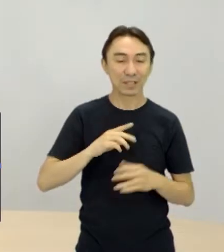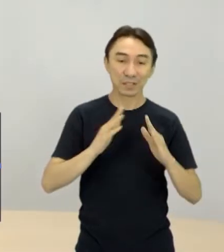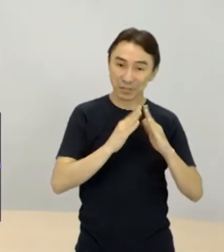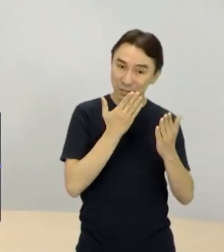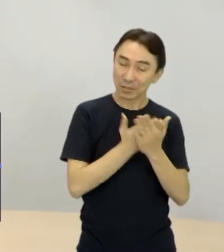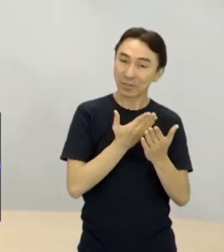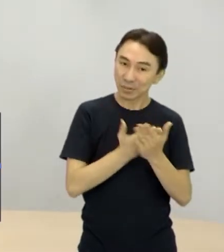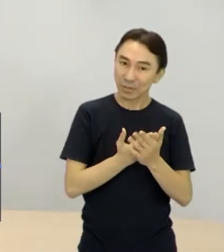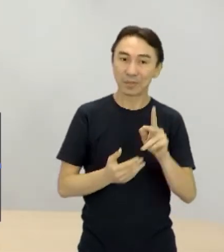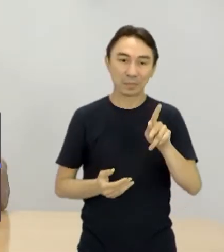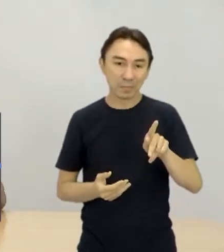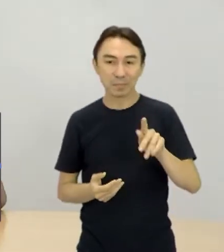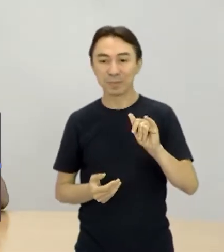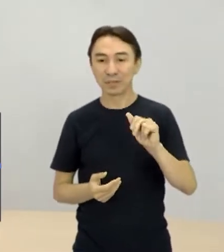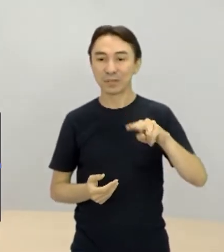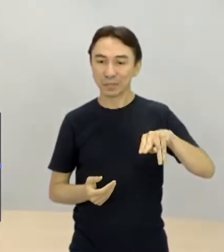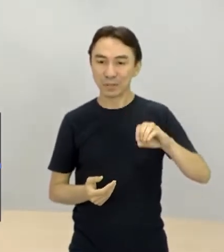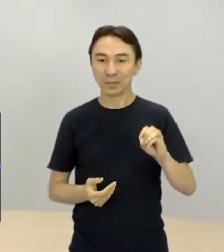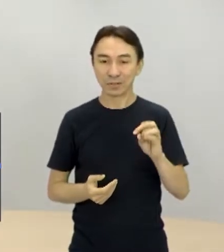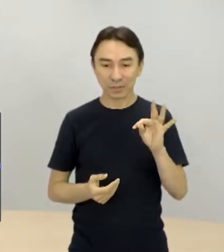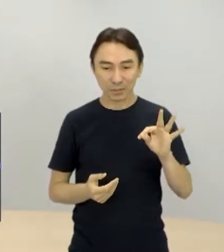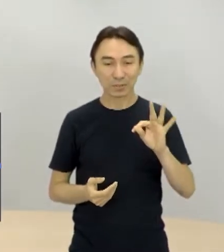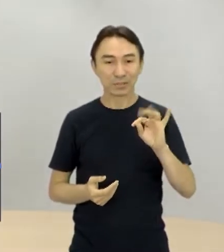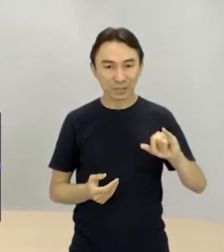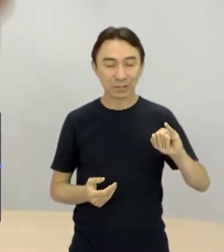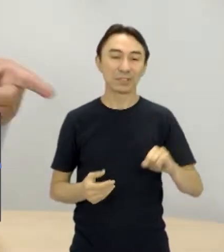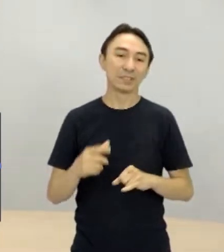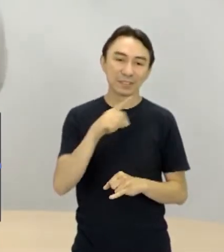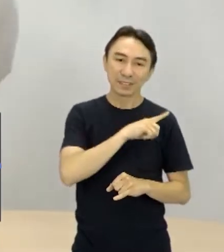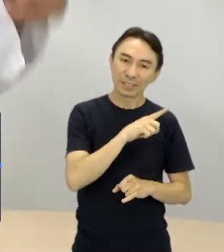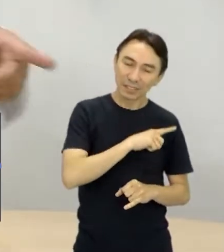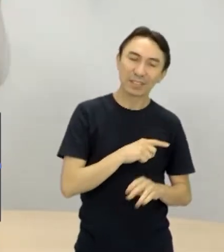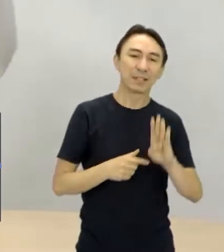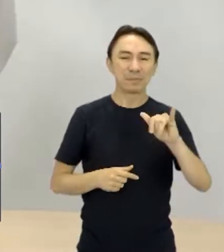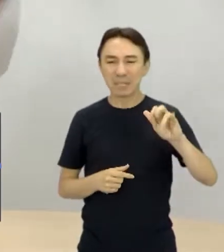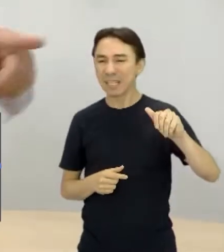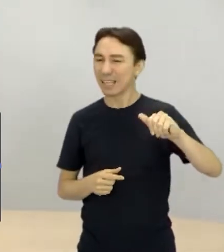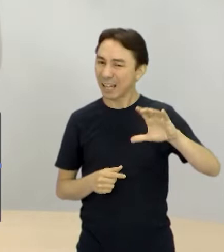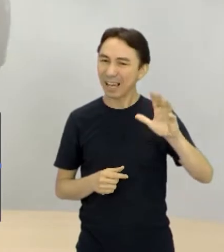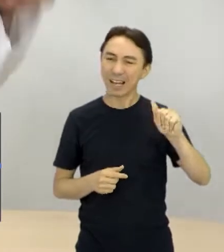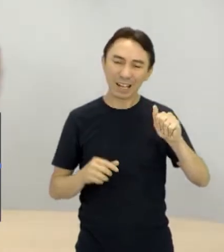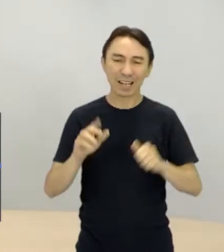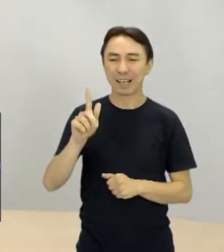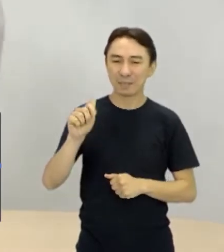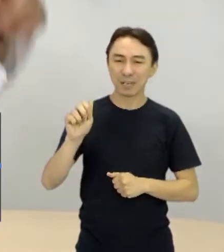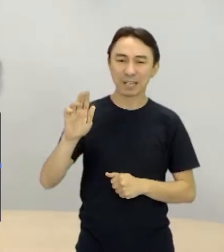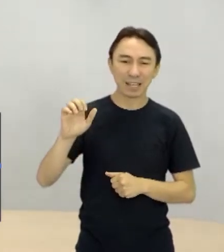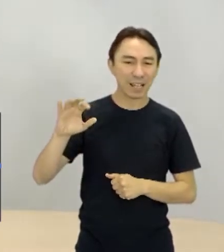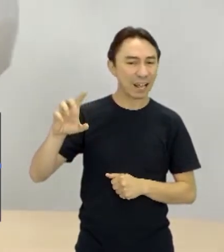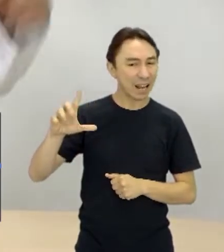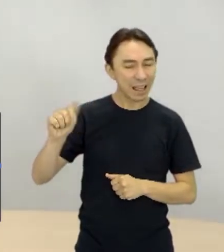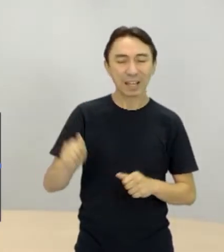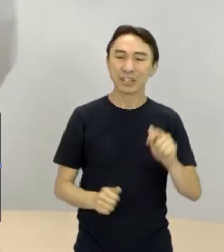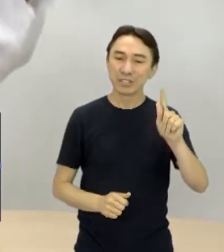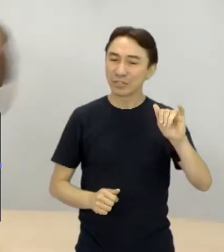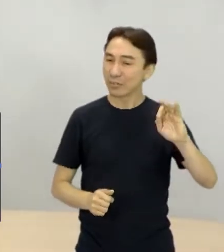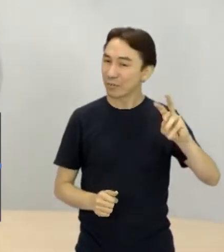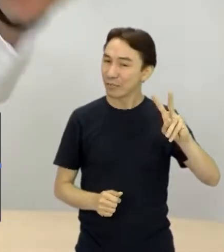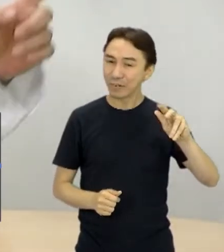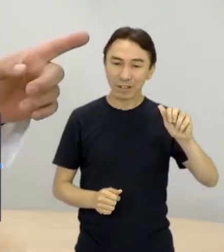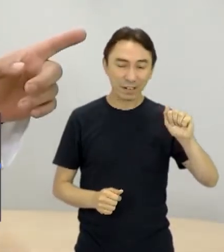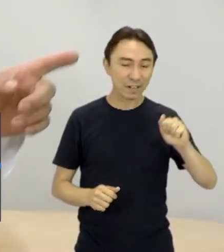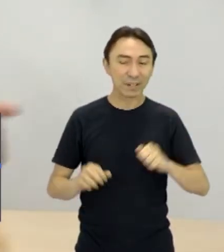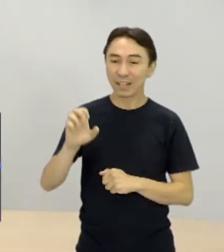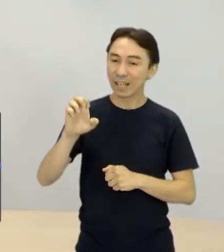em peso aqui, que eu falei pra você. Tá certo. Mas já que você perguntou, tá a Bianca, a Gabriele, a Giovana, o Jonathan, a Isabelle, o Renan, a Nicole,